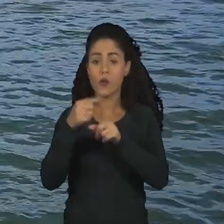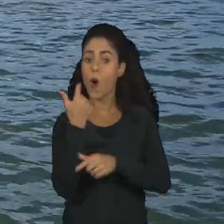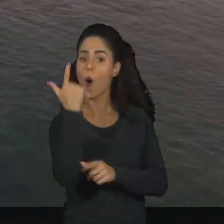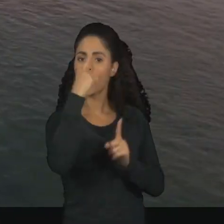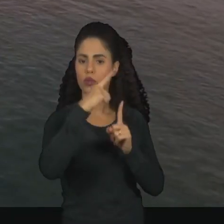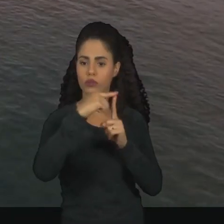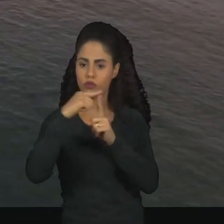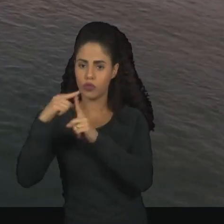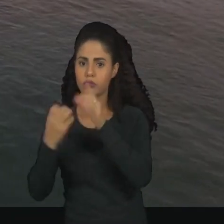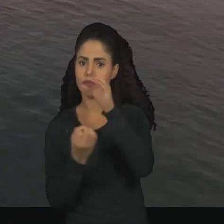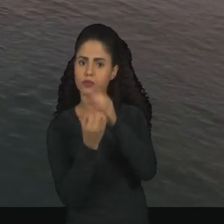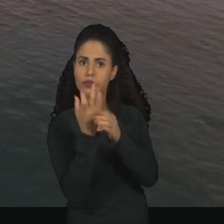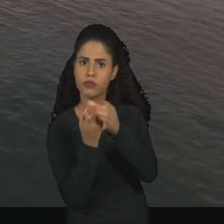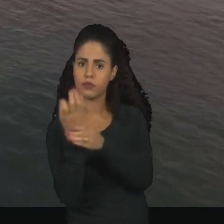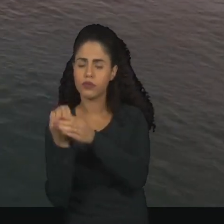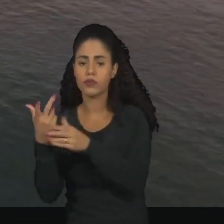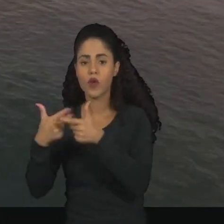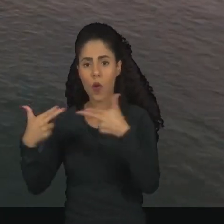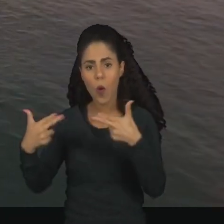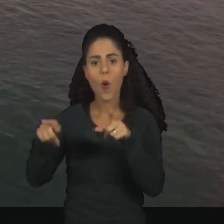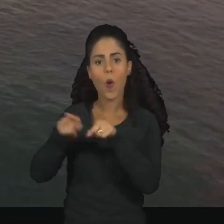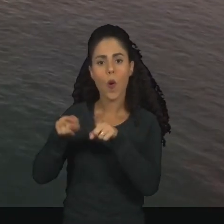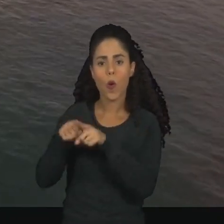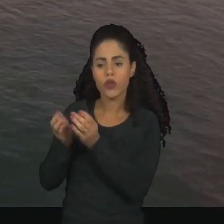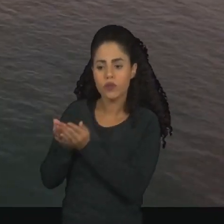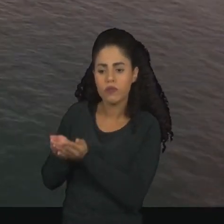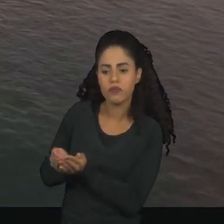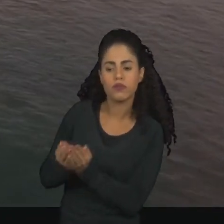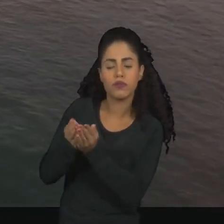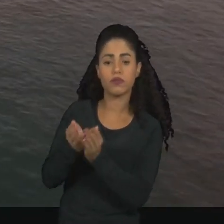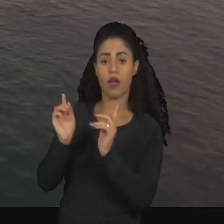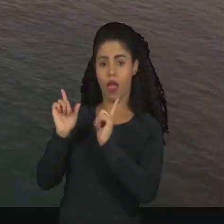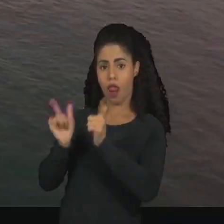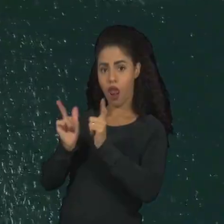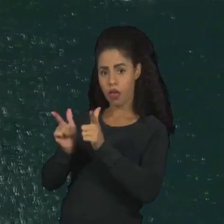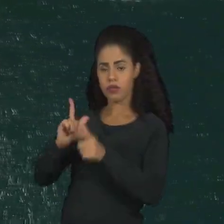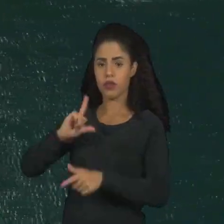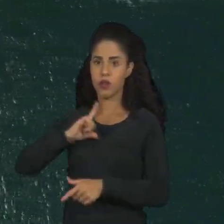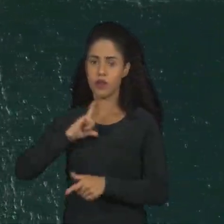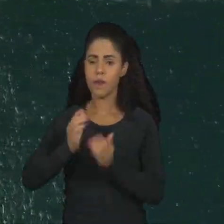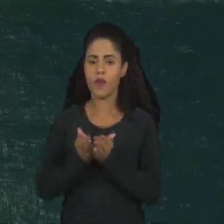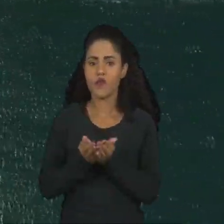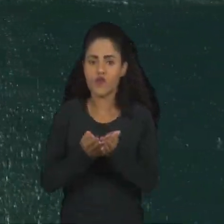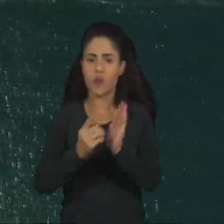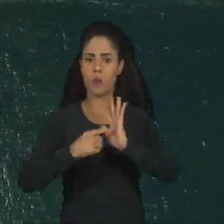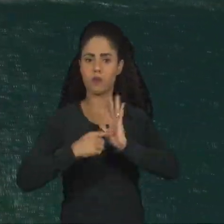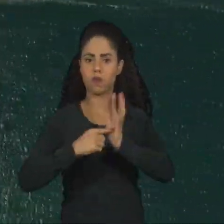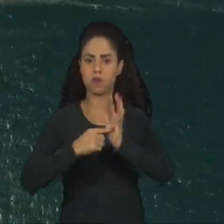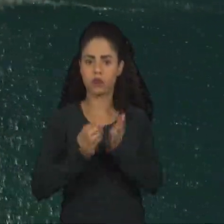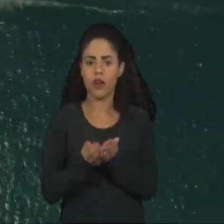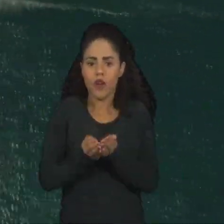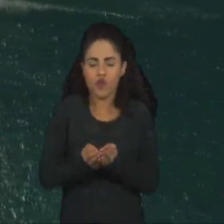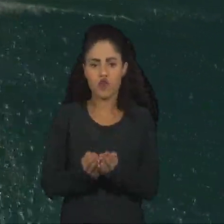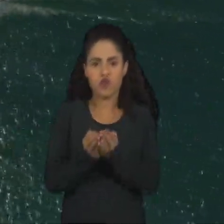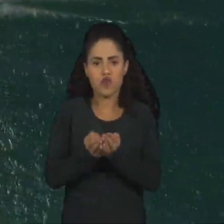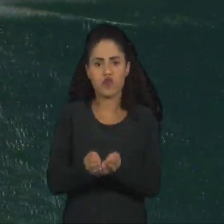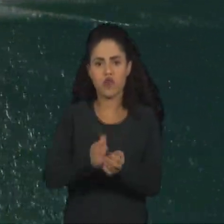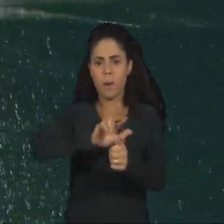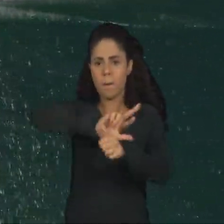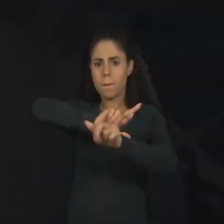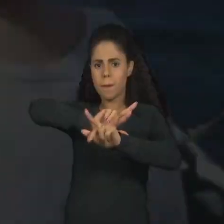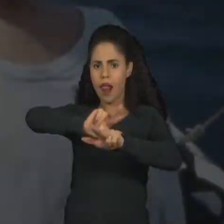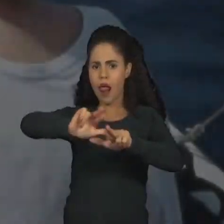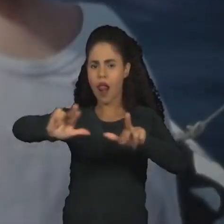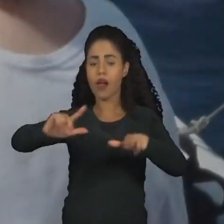embarcações foram surgindo para atividades de transporte e lazer, como as lanchas motorizadas e iates, entre outras,